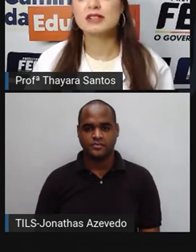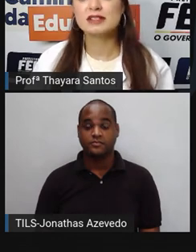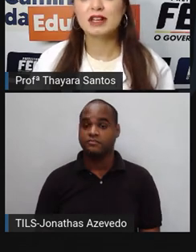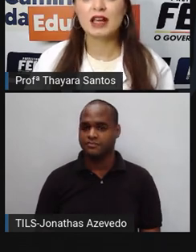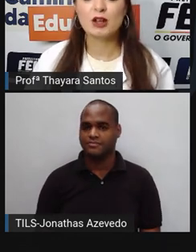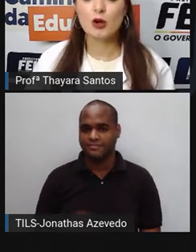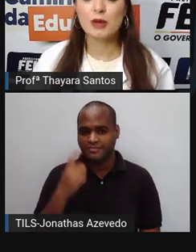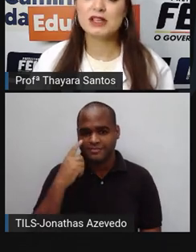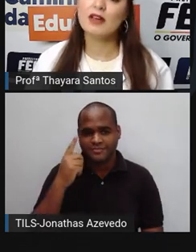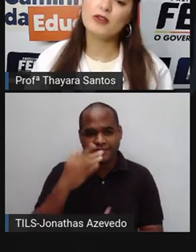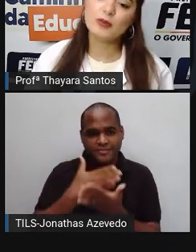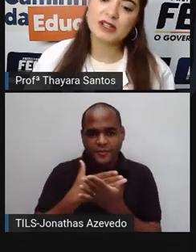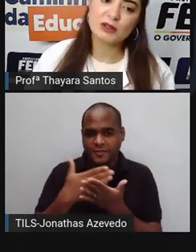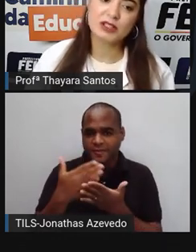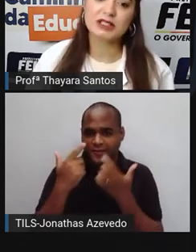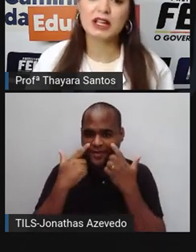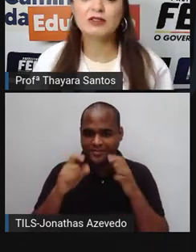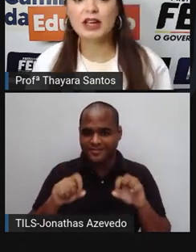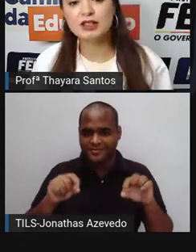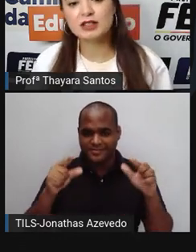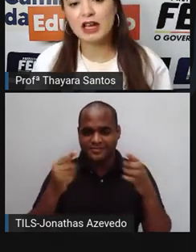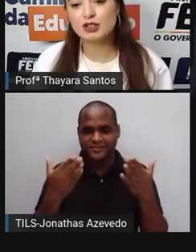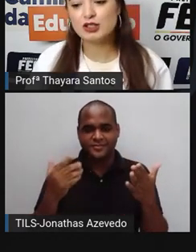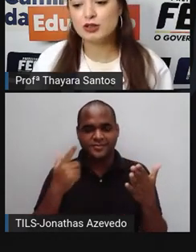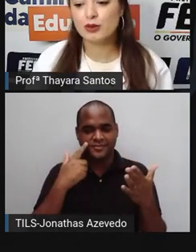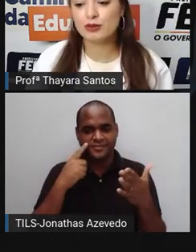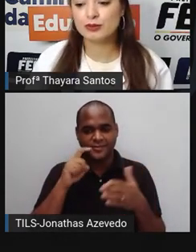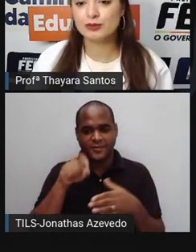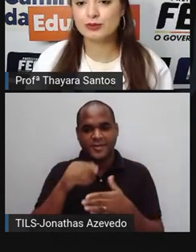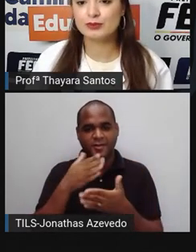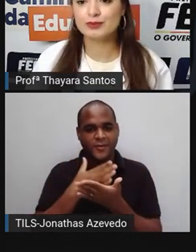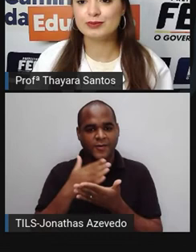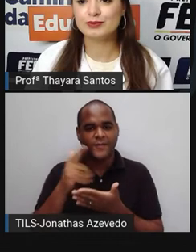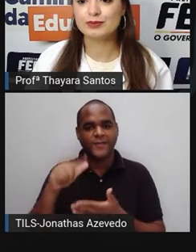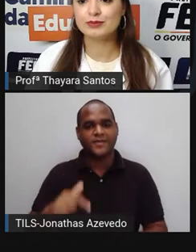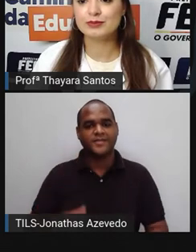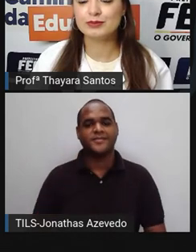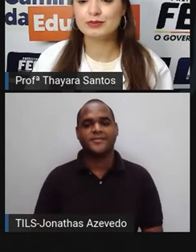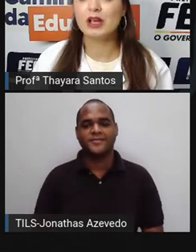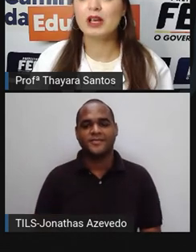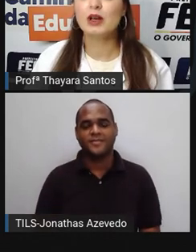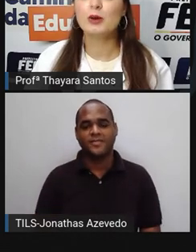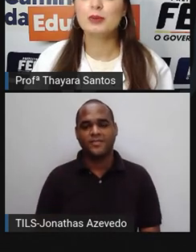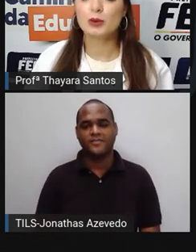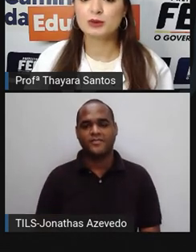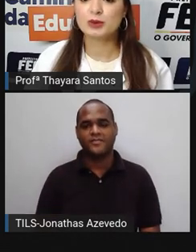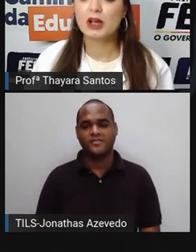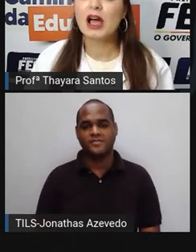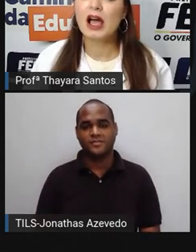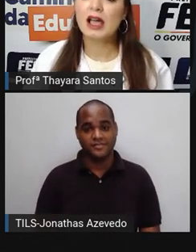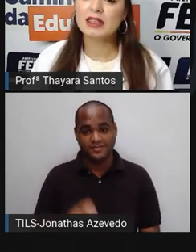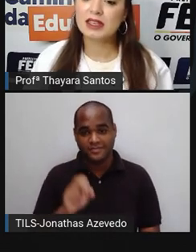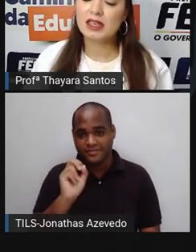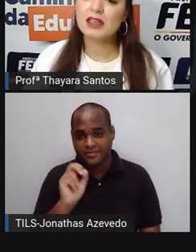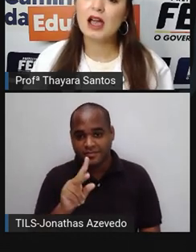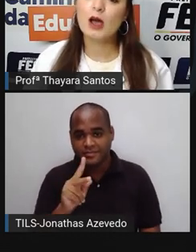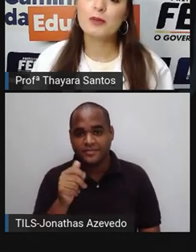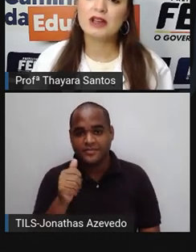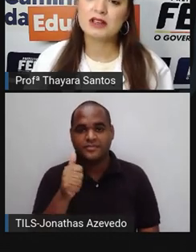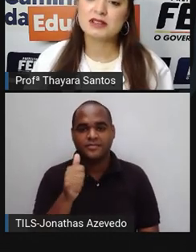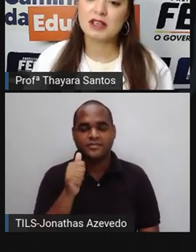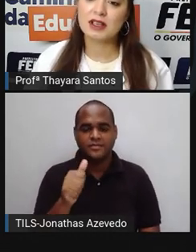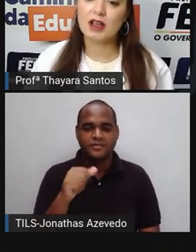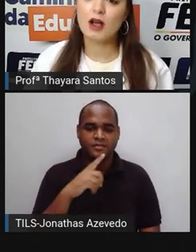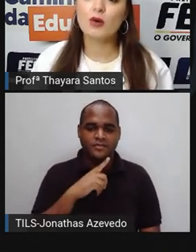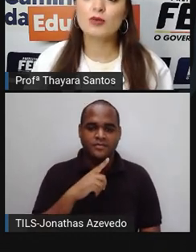e quando vocês clicarem começa a vim pressa ao tratar ela vai em start de novo e pronto aqui